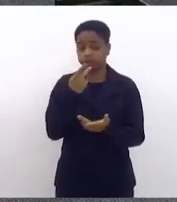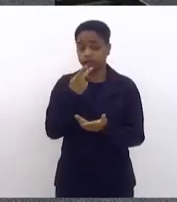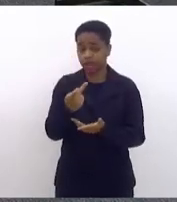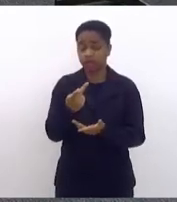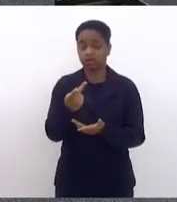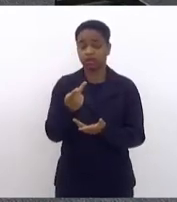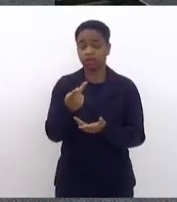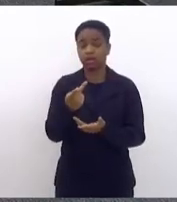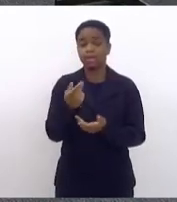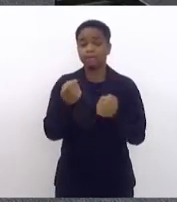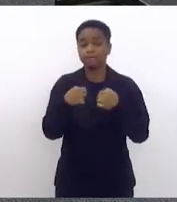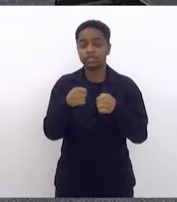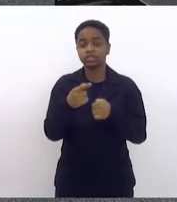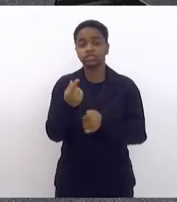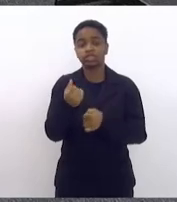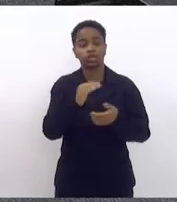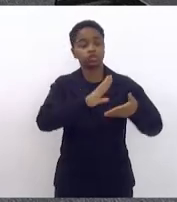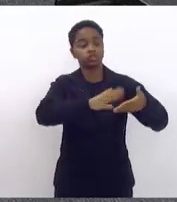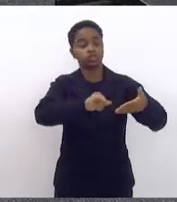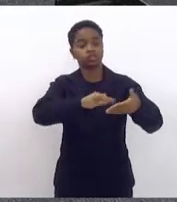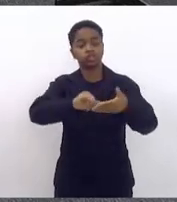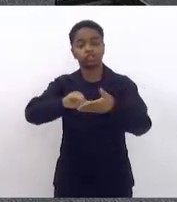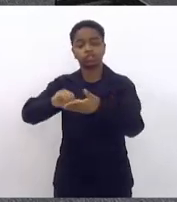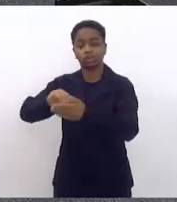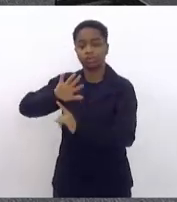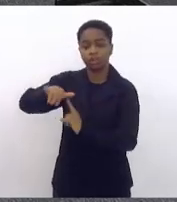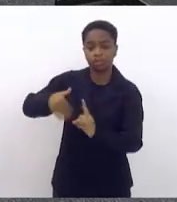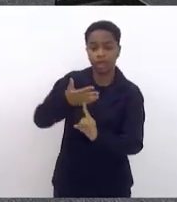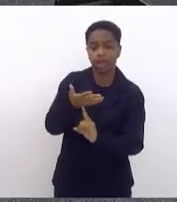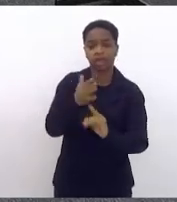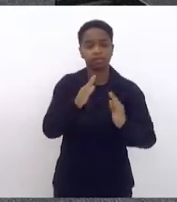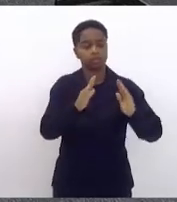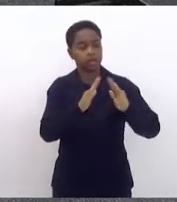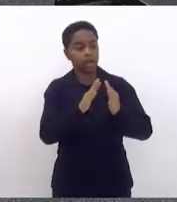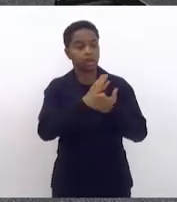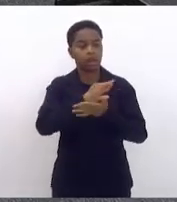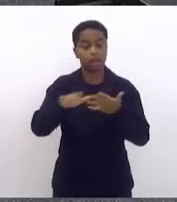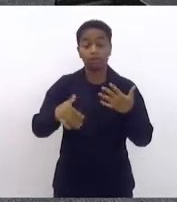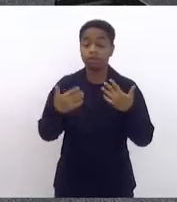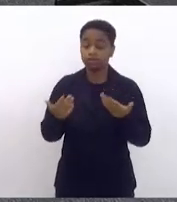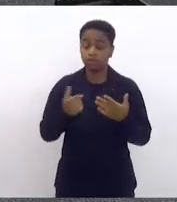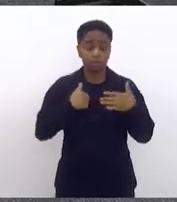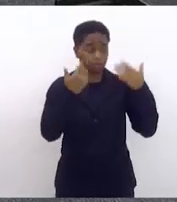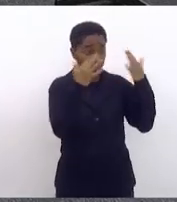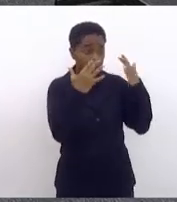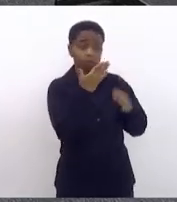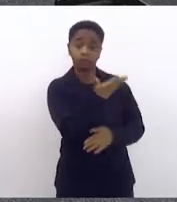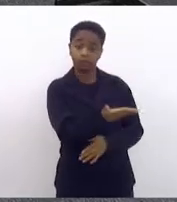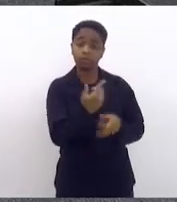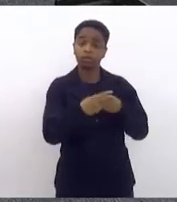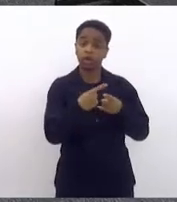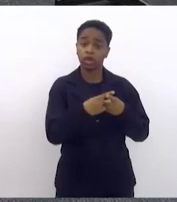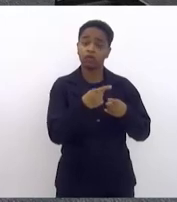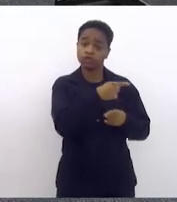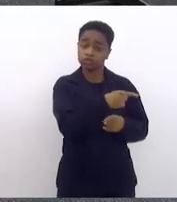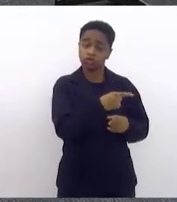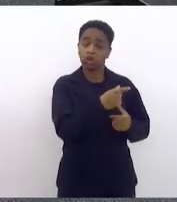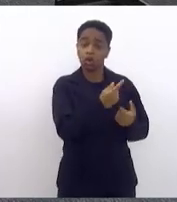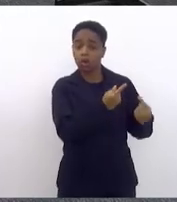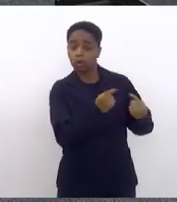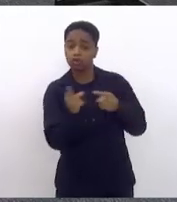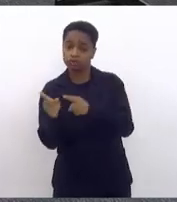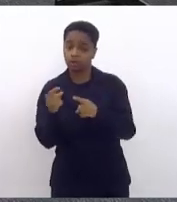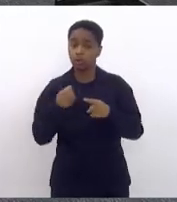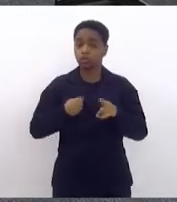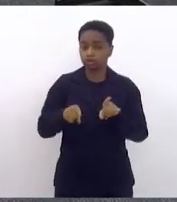dinheiro do fundo da habitação, do fundo do ambiente, etc. Então, eu saúdo Vossa Excelência, que, sendo um deputado de oposição, como eu sou